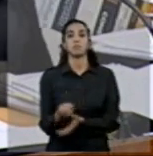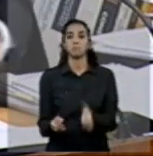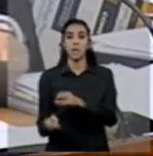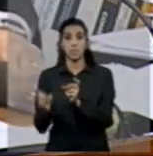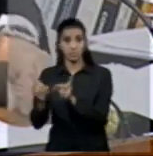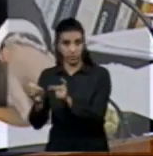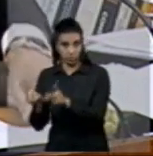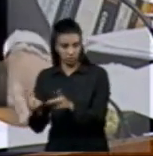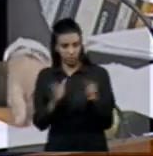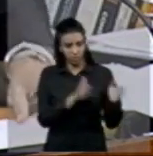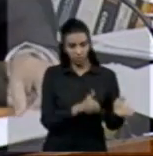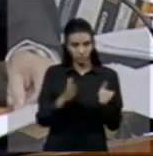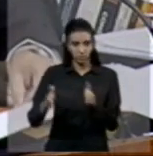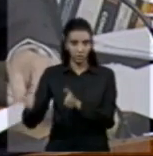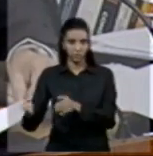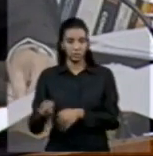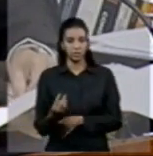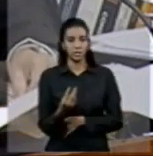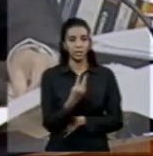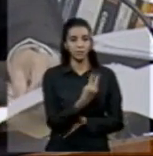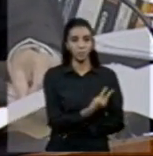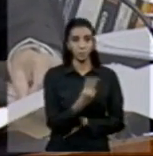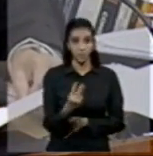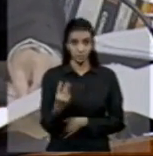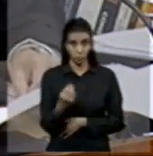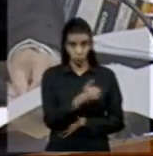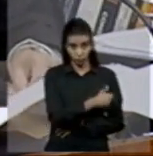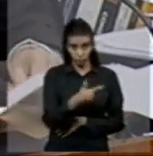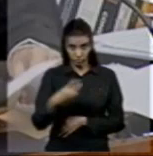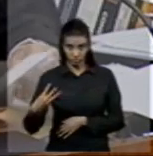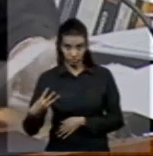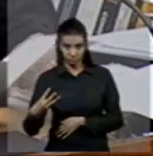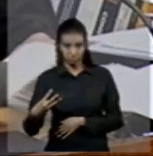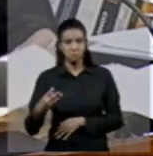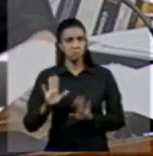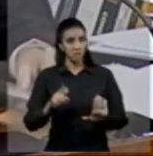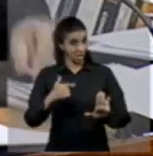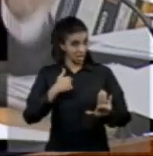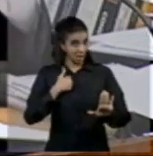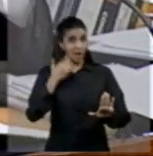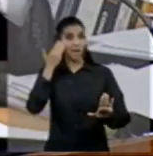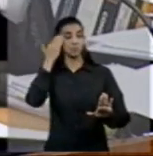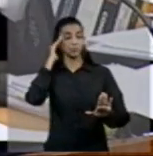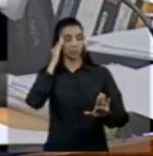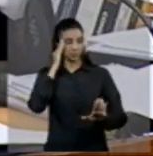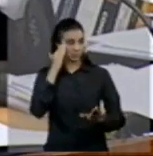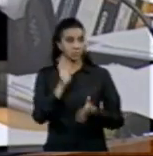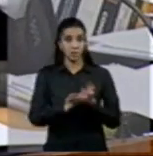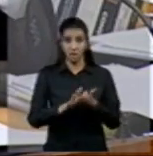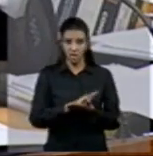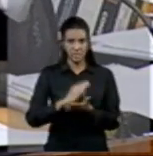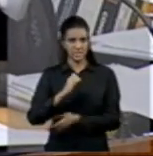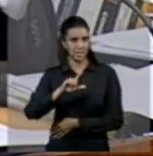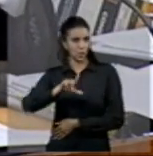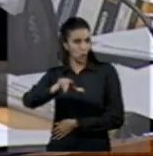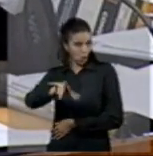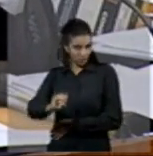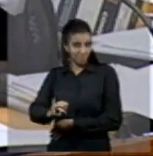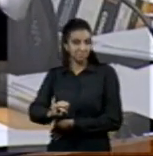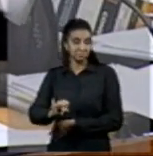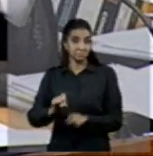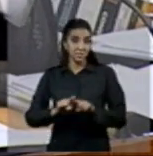celulose. Eu, presidente, não entendia absolutamente nada de celulose, mas achei